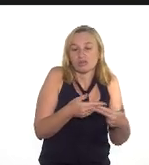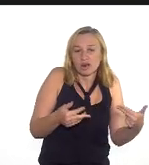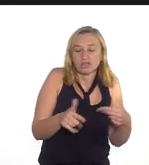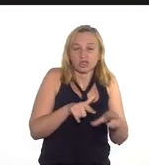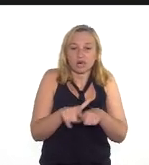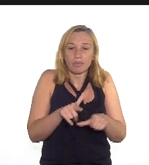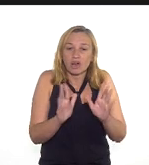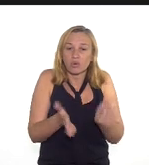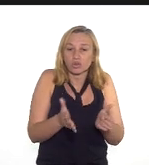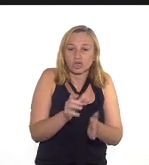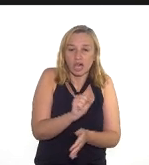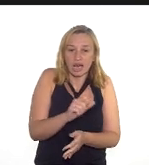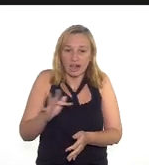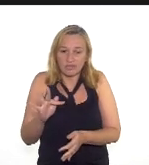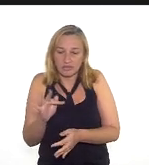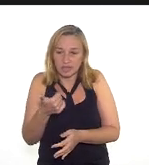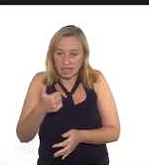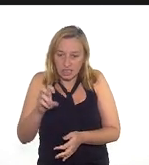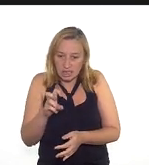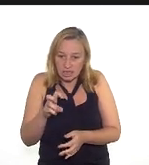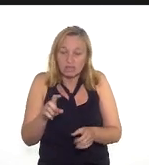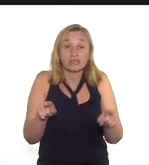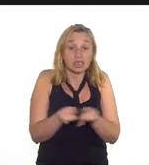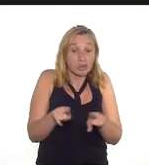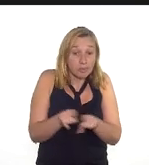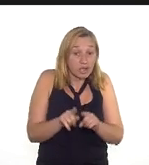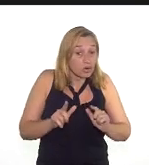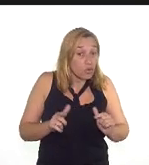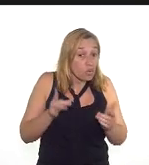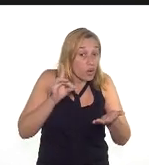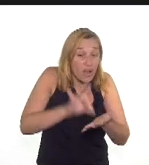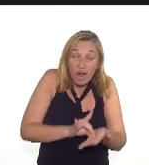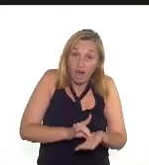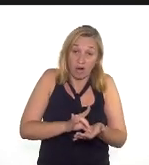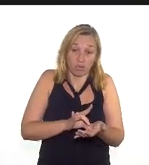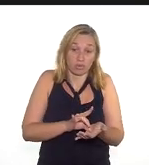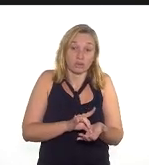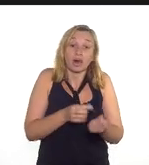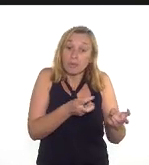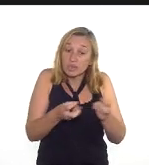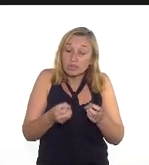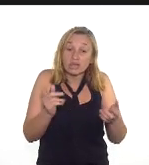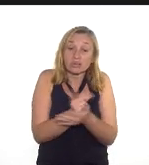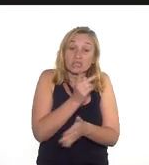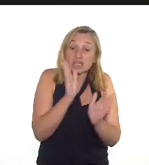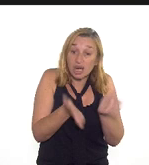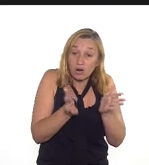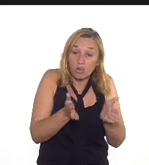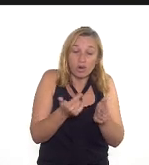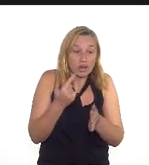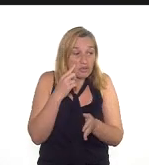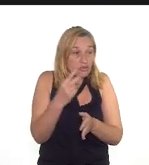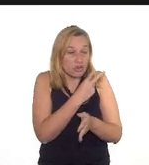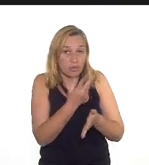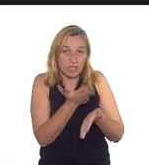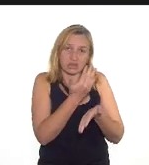hoje da AF15 estão sendo também do atual, do exato ponto atual, para a gente saber o que está acontecendo agora, também olhando para trás.